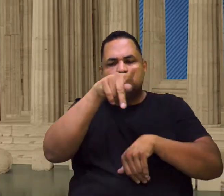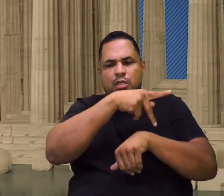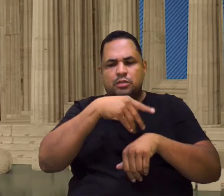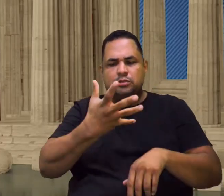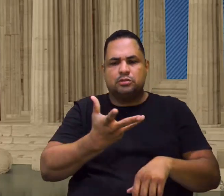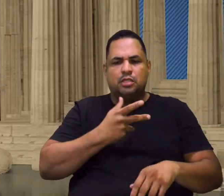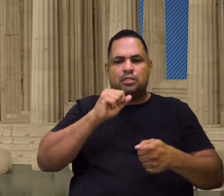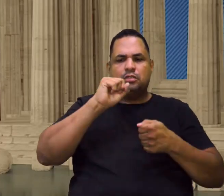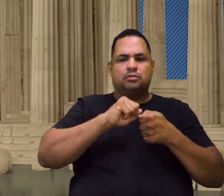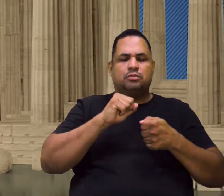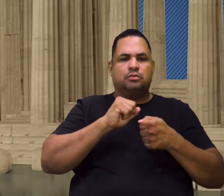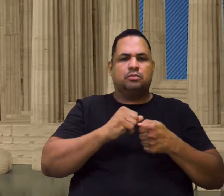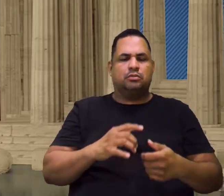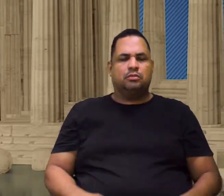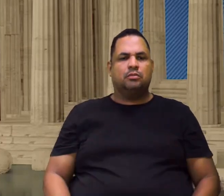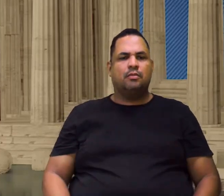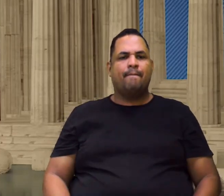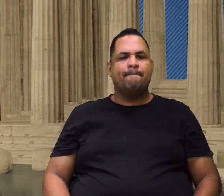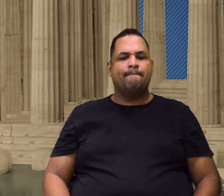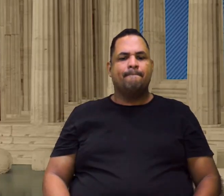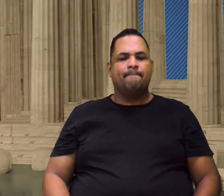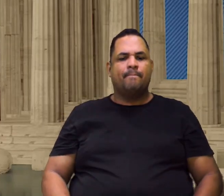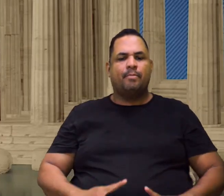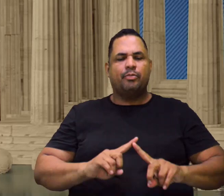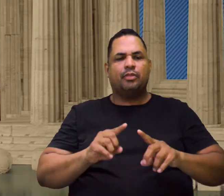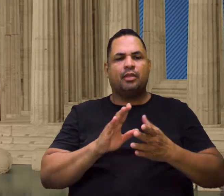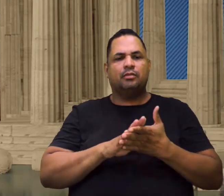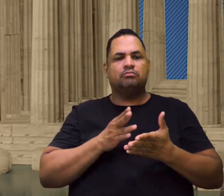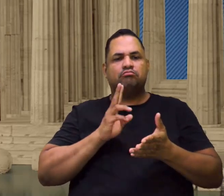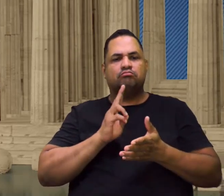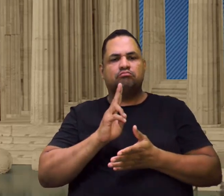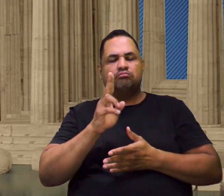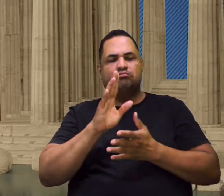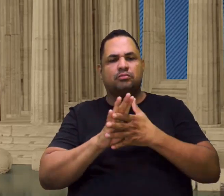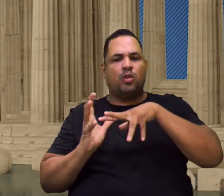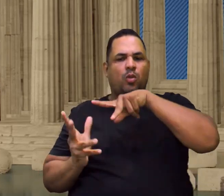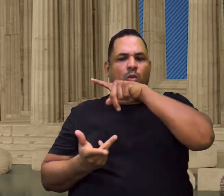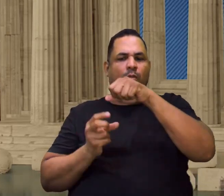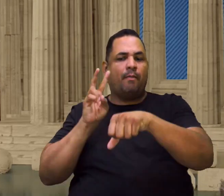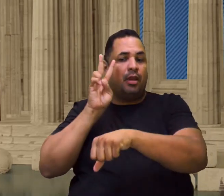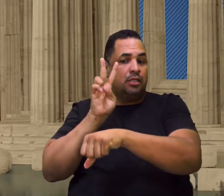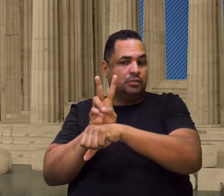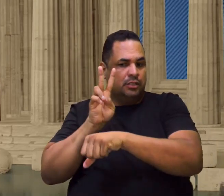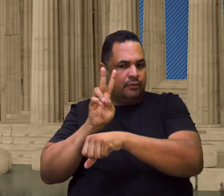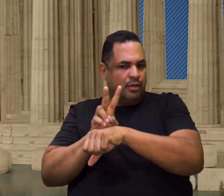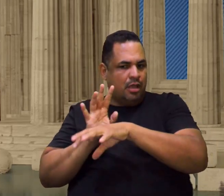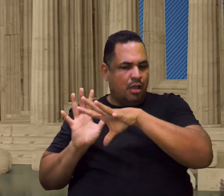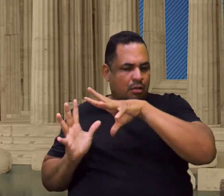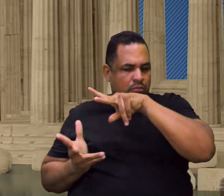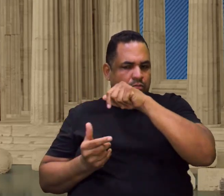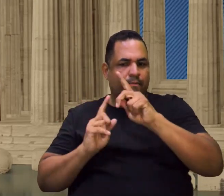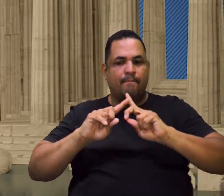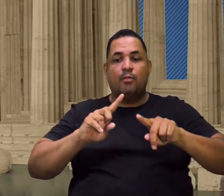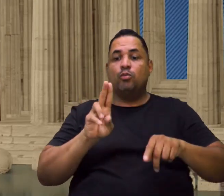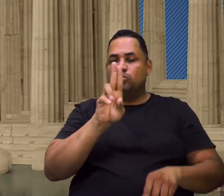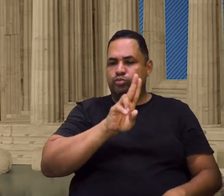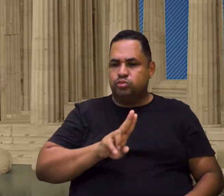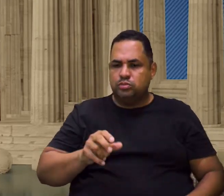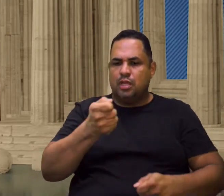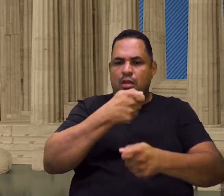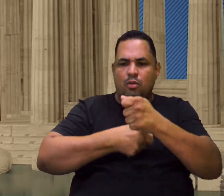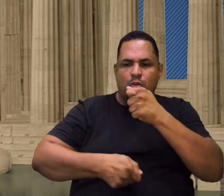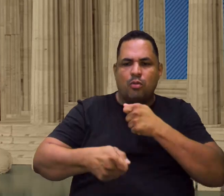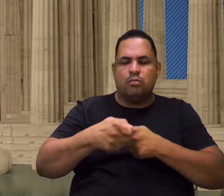né, que fazem, mas com conservação do planeta, preservá-lo. Vamos usá-lo